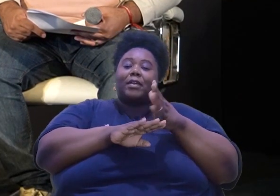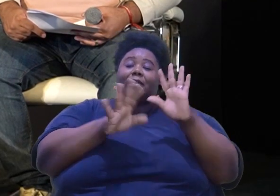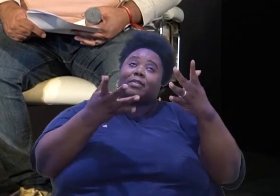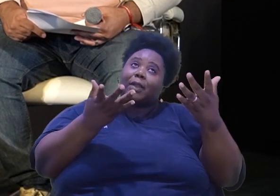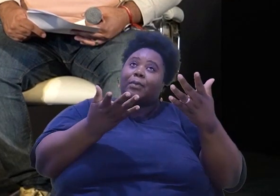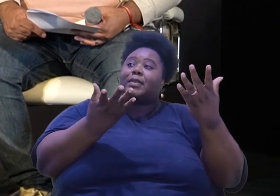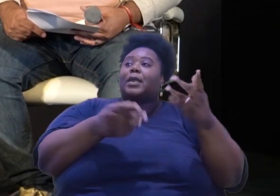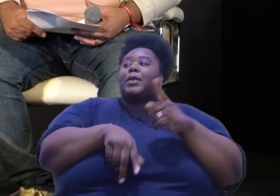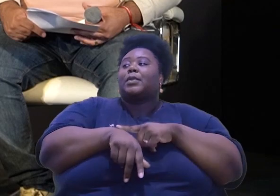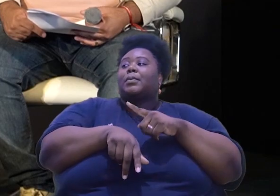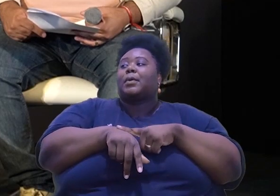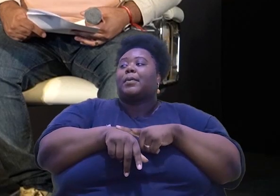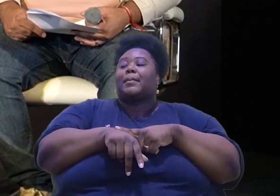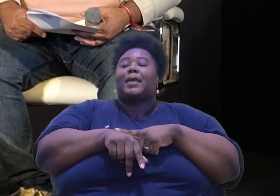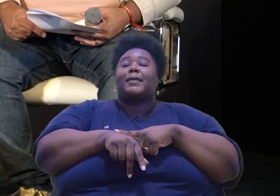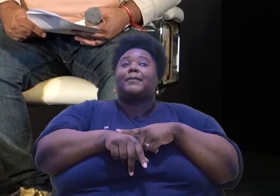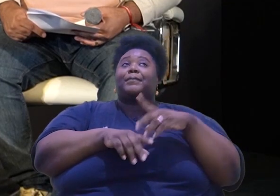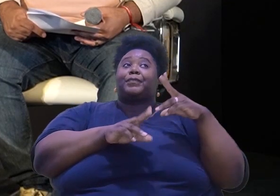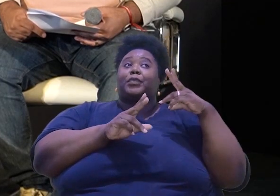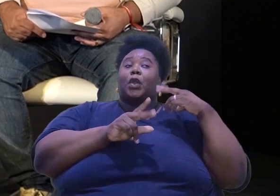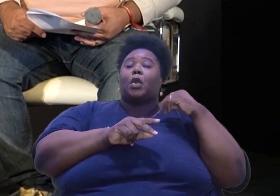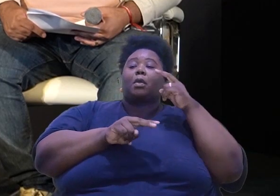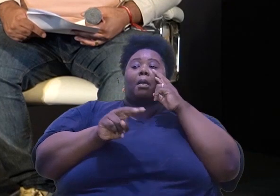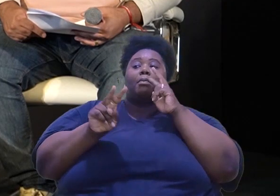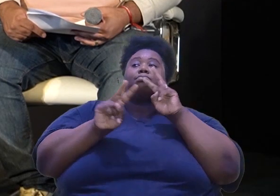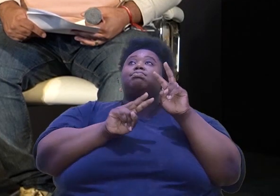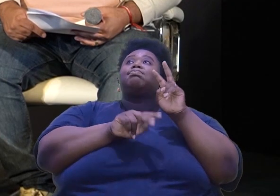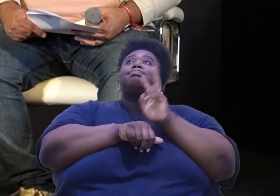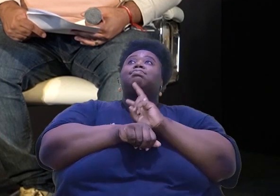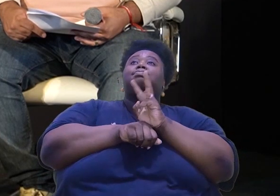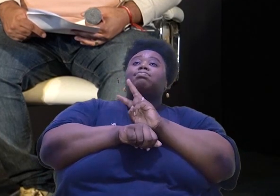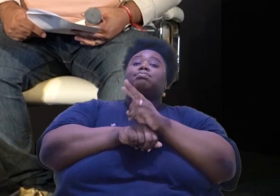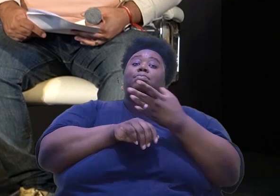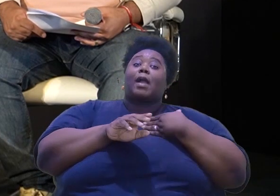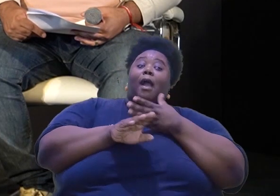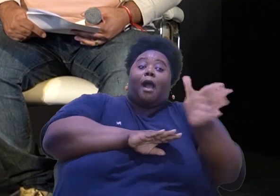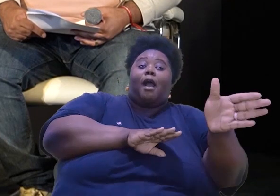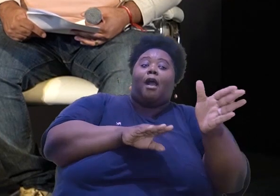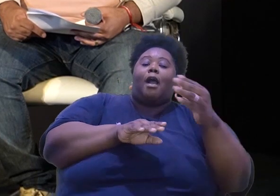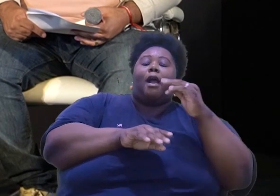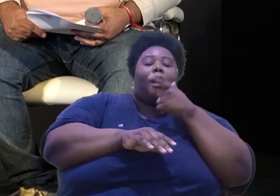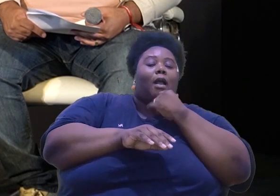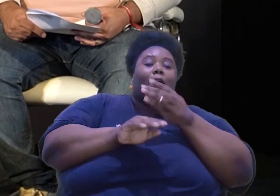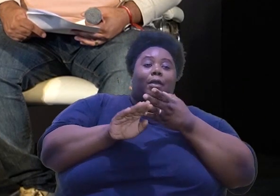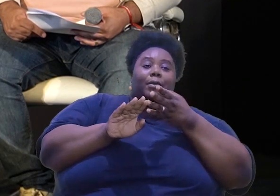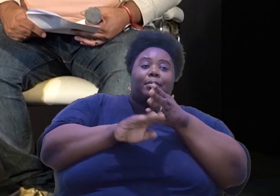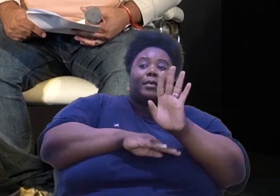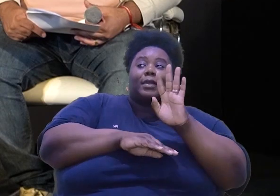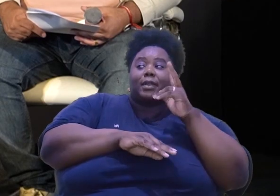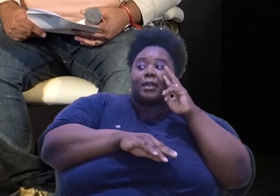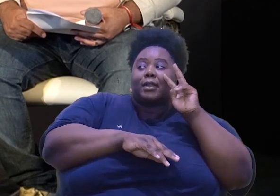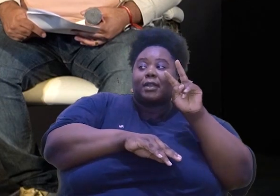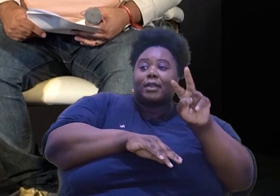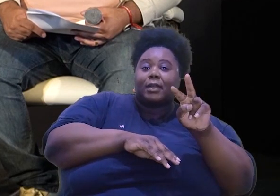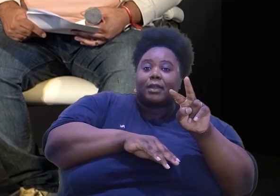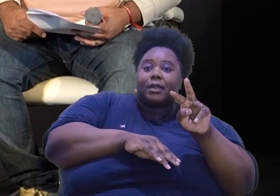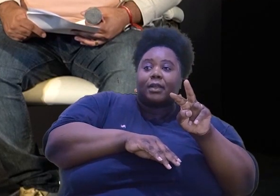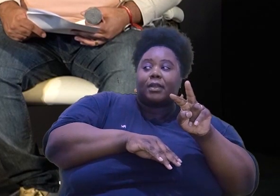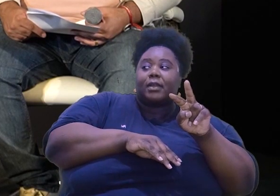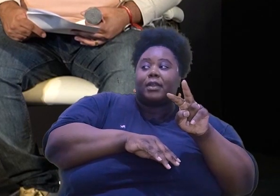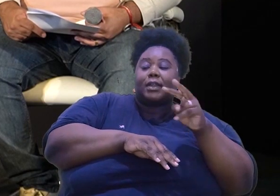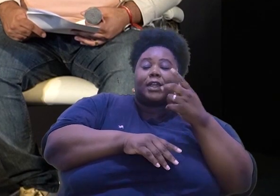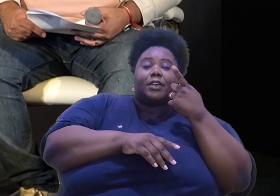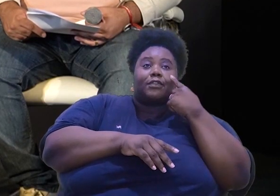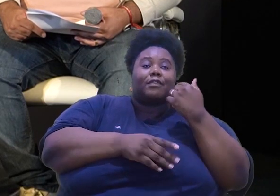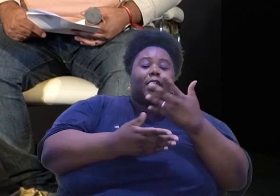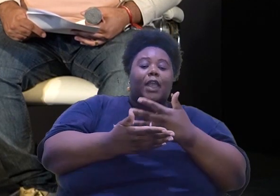que o momento, na distração do segurança, esse menino entra e ele se comove com o menino Jesus.